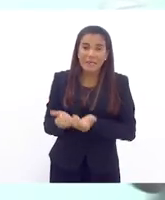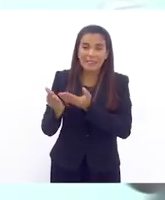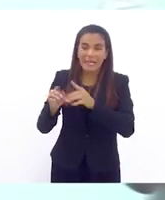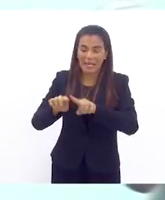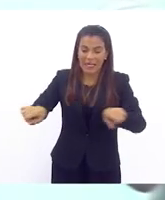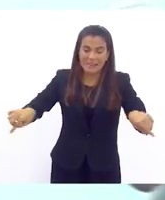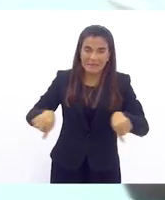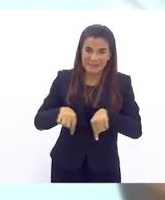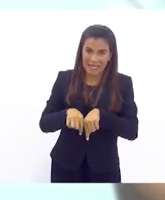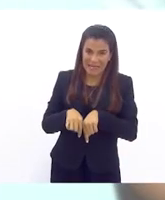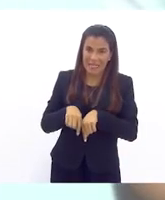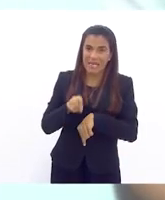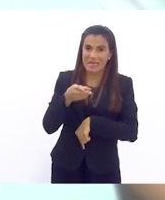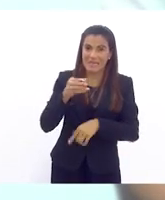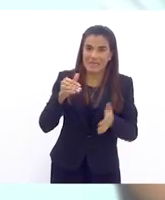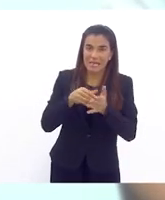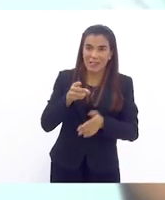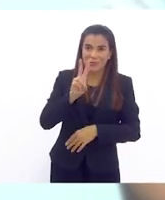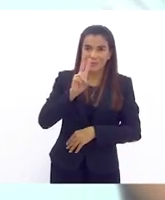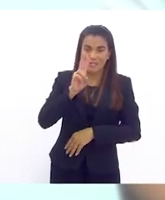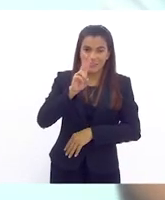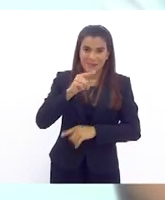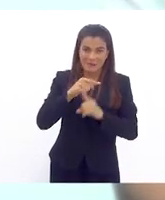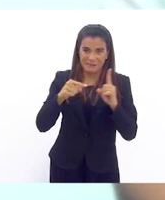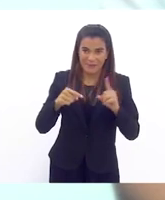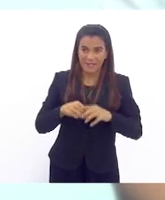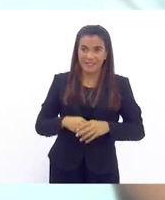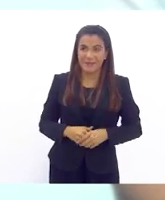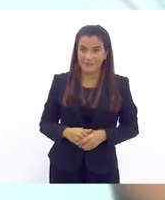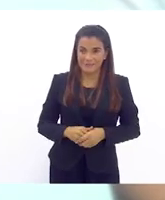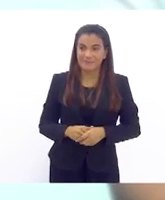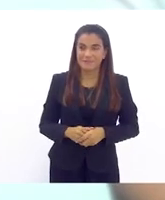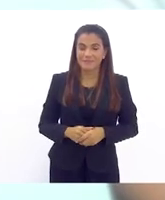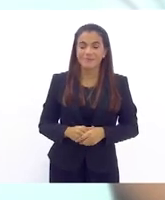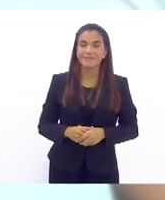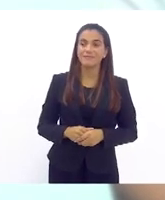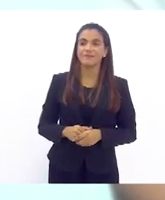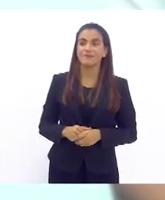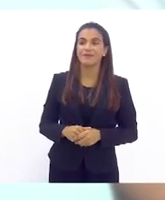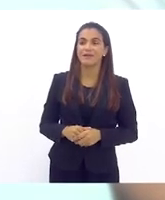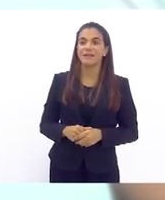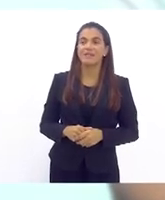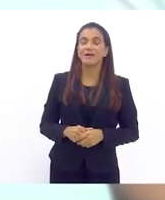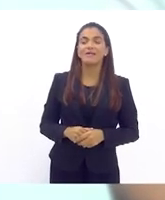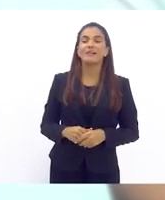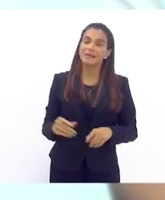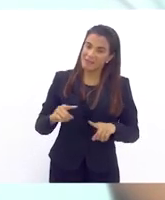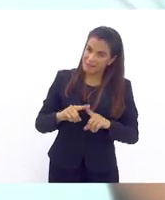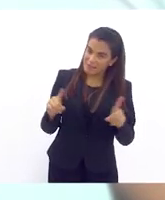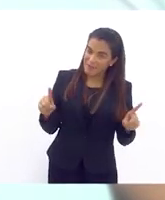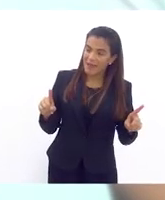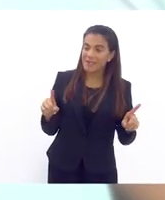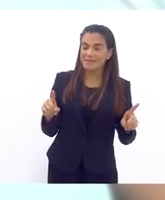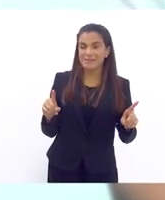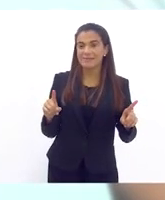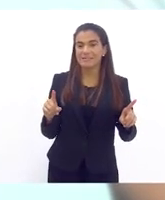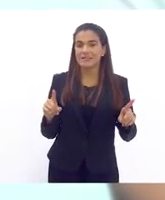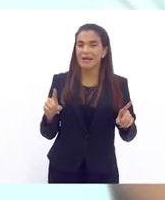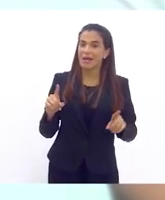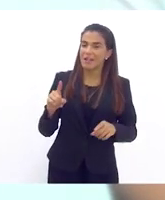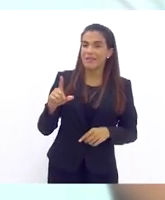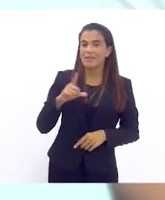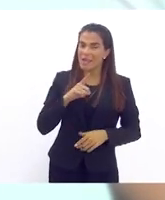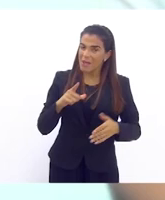salas sobre pena a gente não eventualmente não acabar escutando todo mundo mas o Antônio acho que que